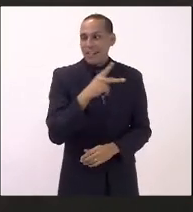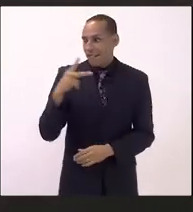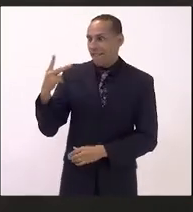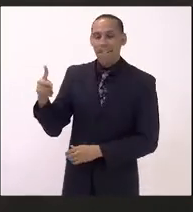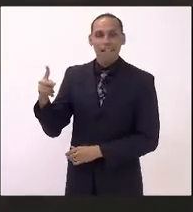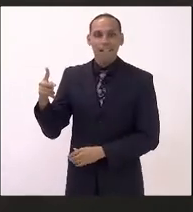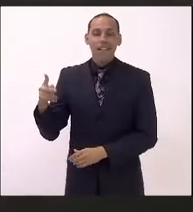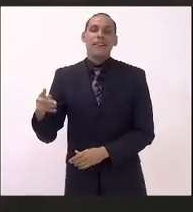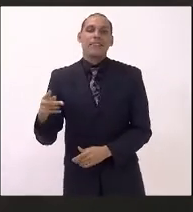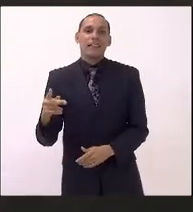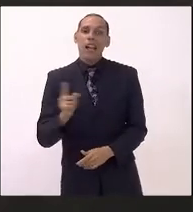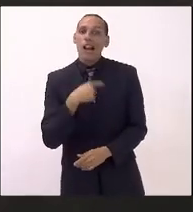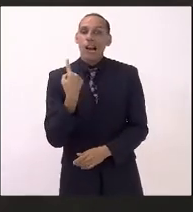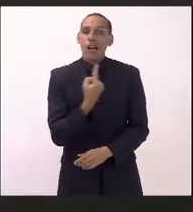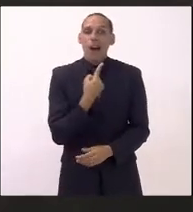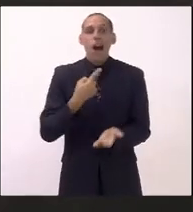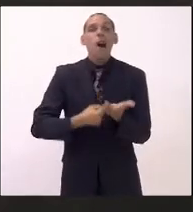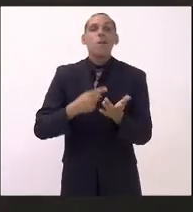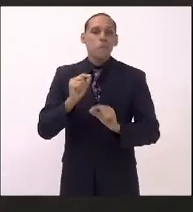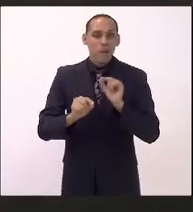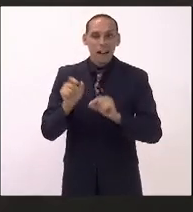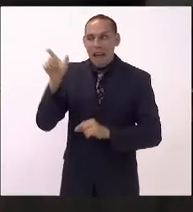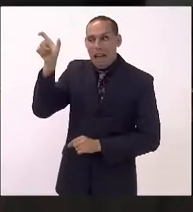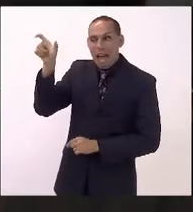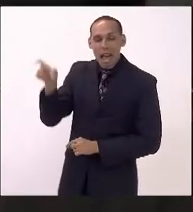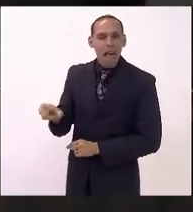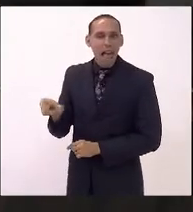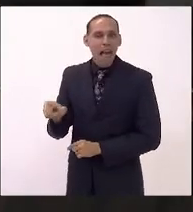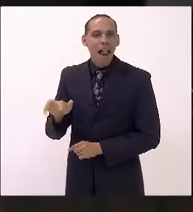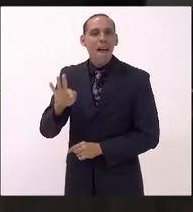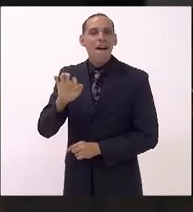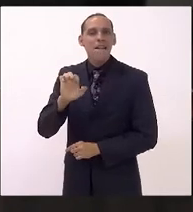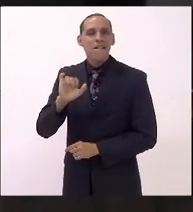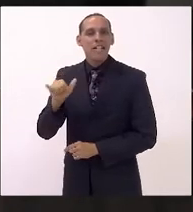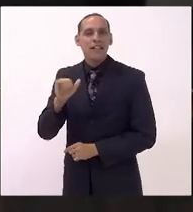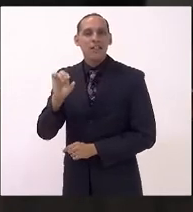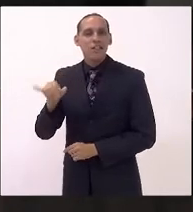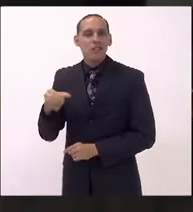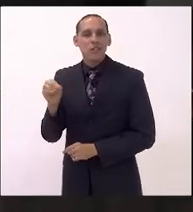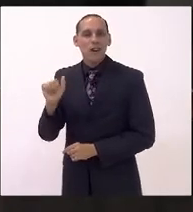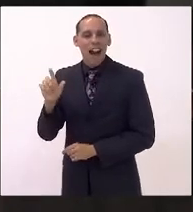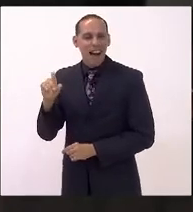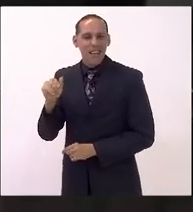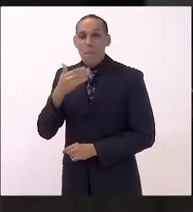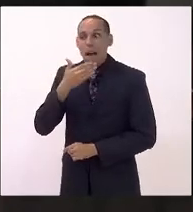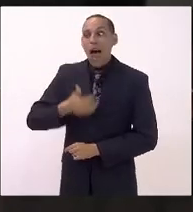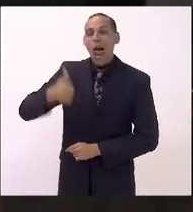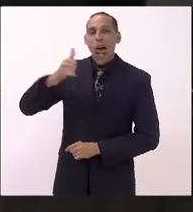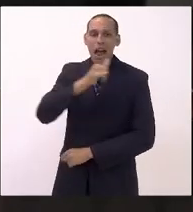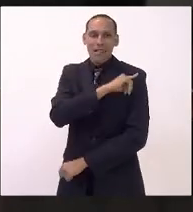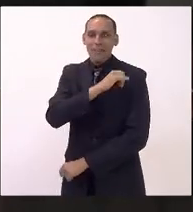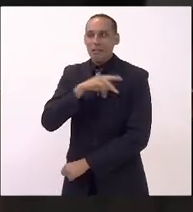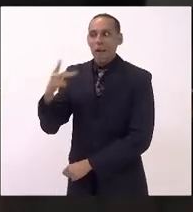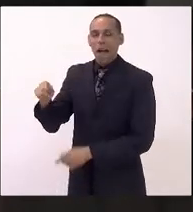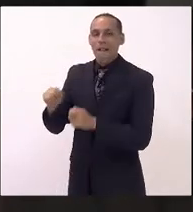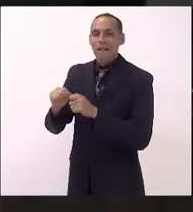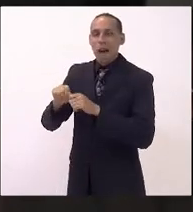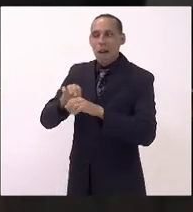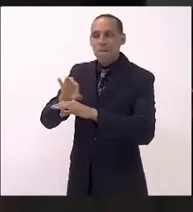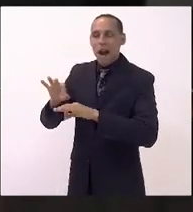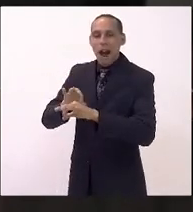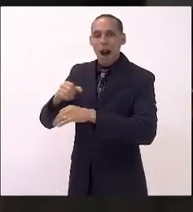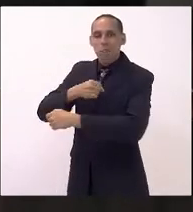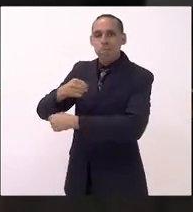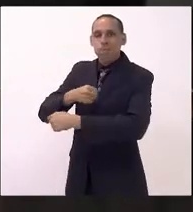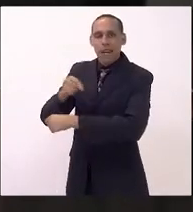e a gente pode combinar que a Ruth faz a melhor feijoada do estado do Rio de Janeiro. Ela não convida a gente